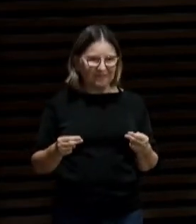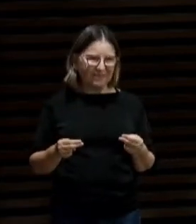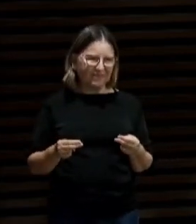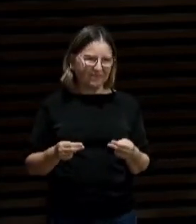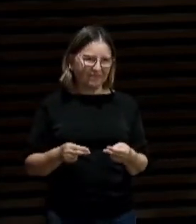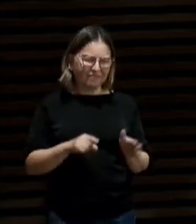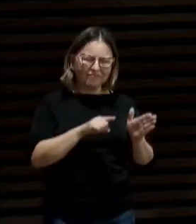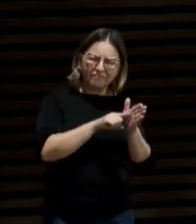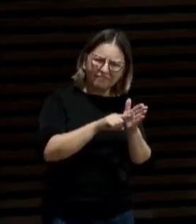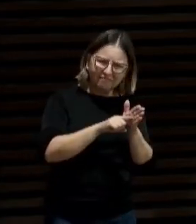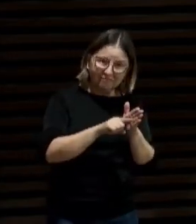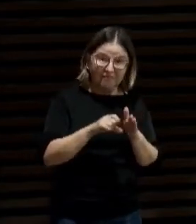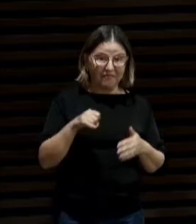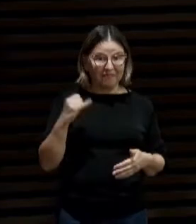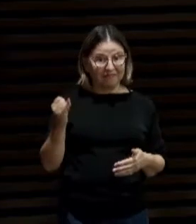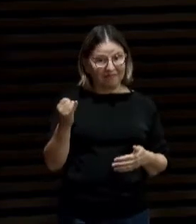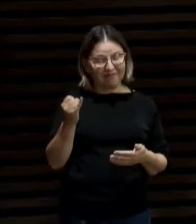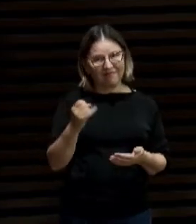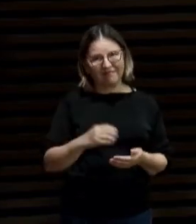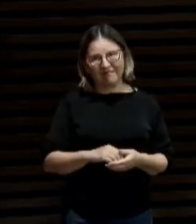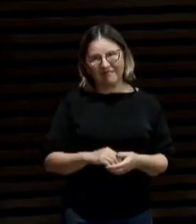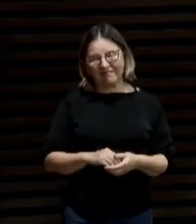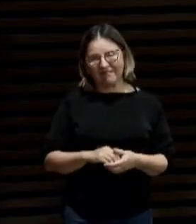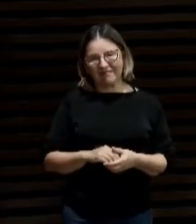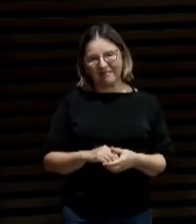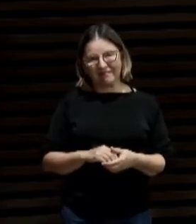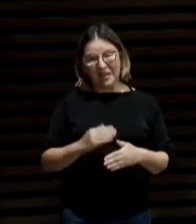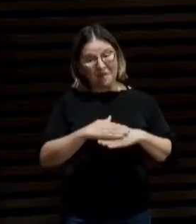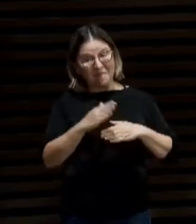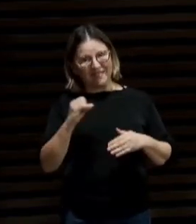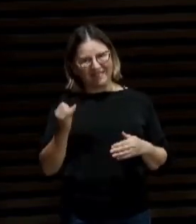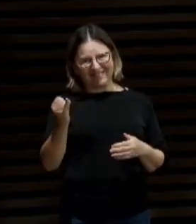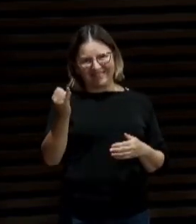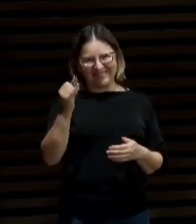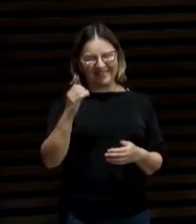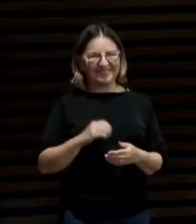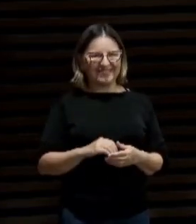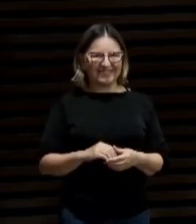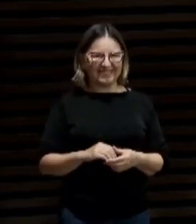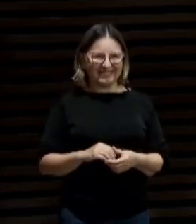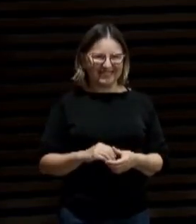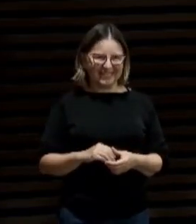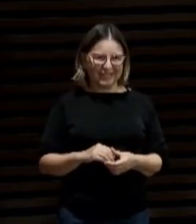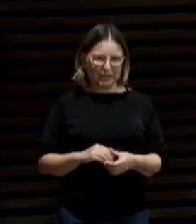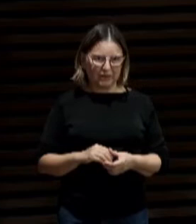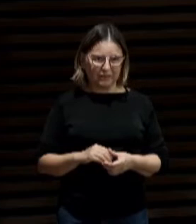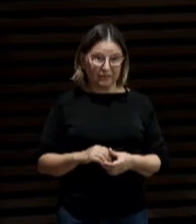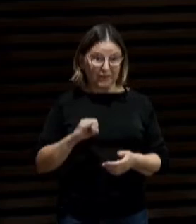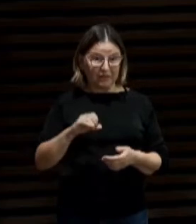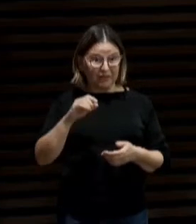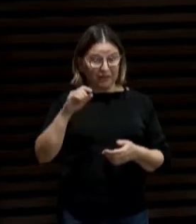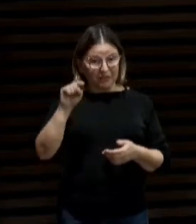É uma pergunta muito importante. A mais importante. Se você não